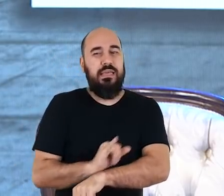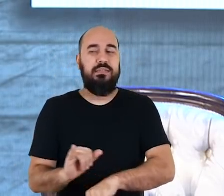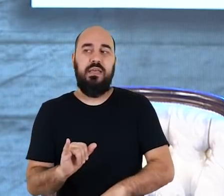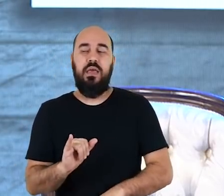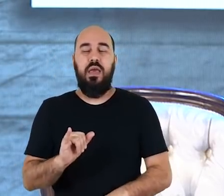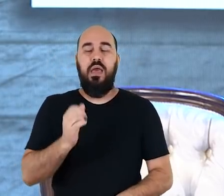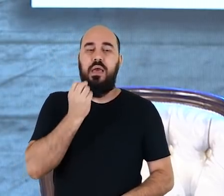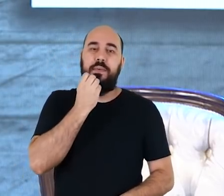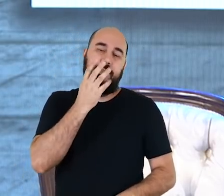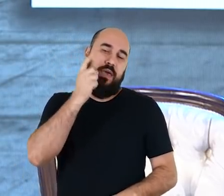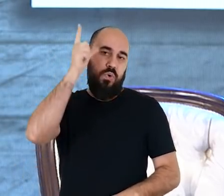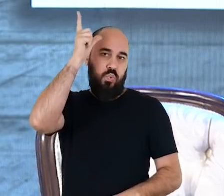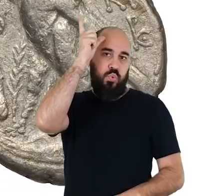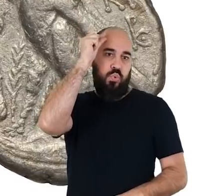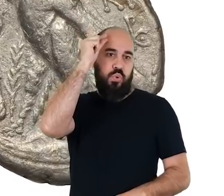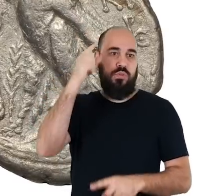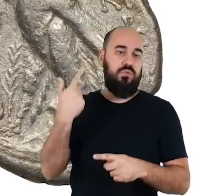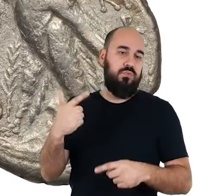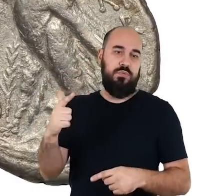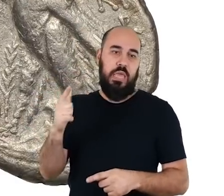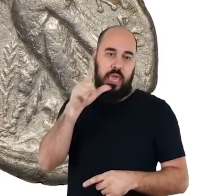sua consciência religiosa.